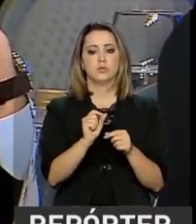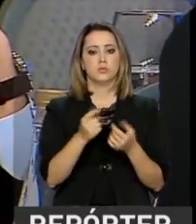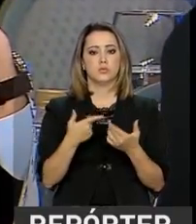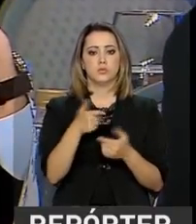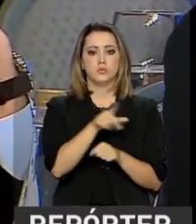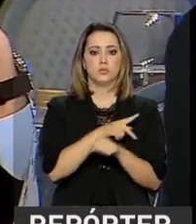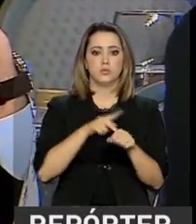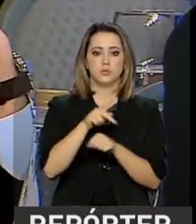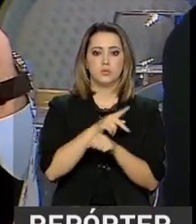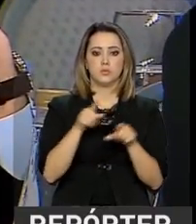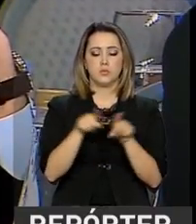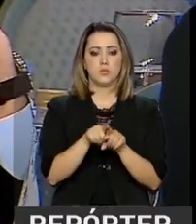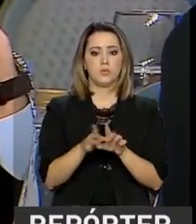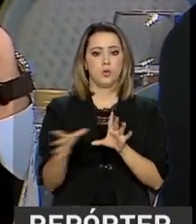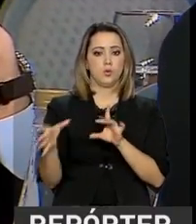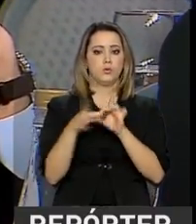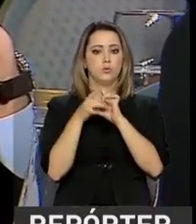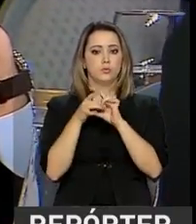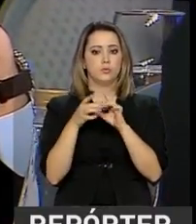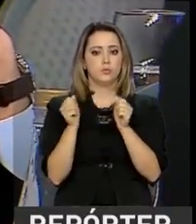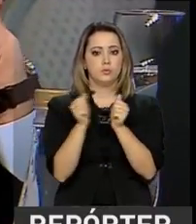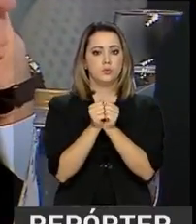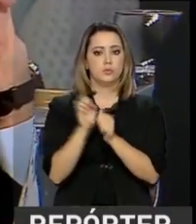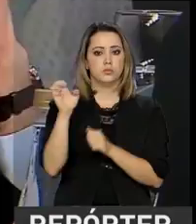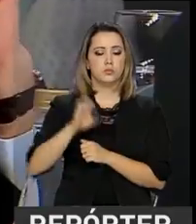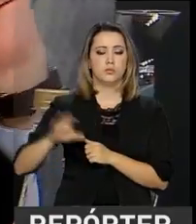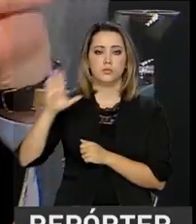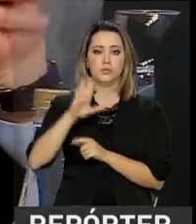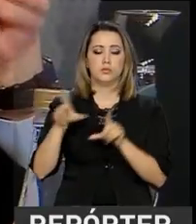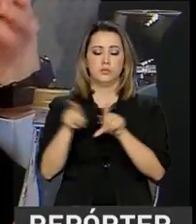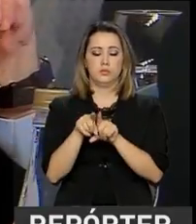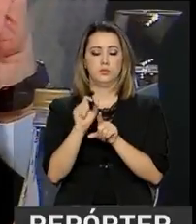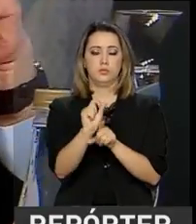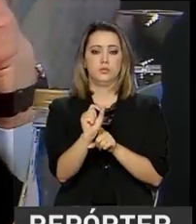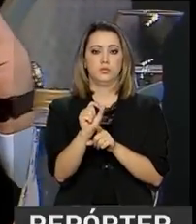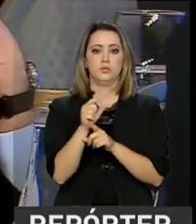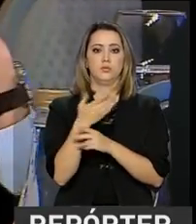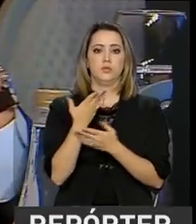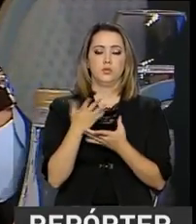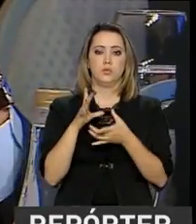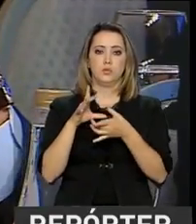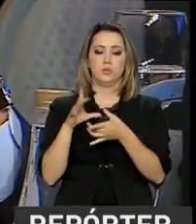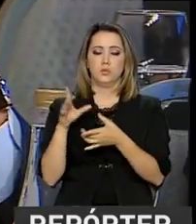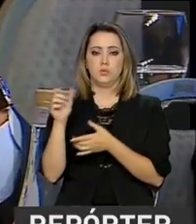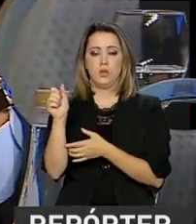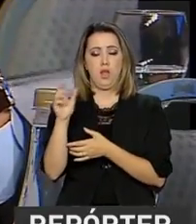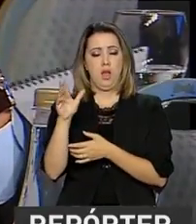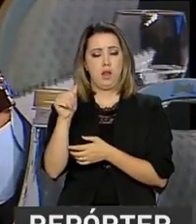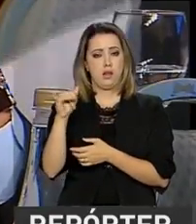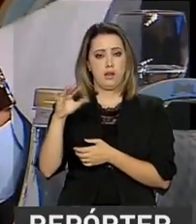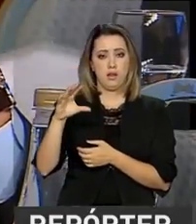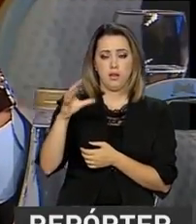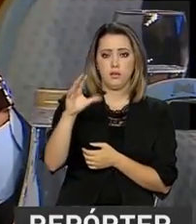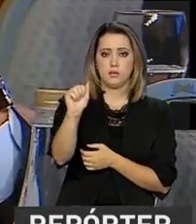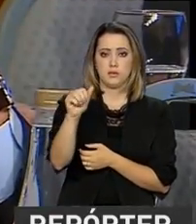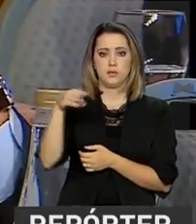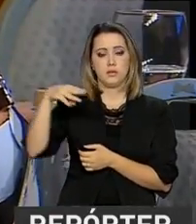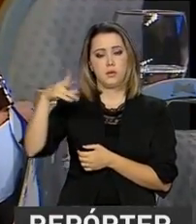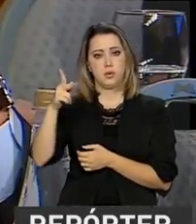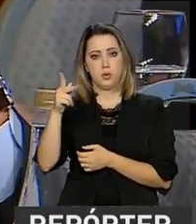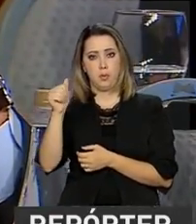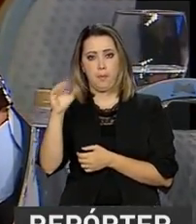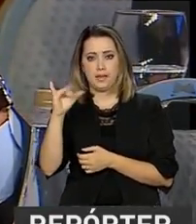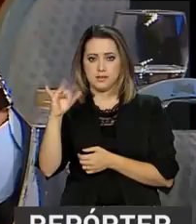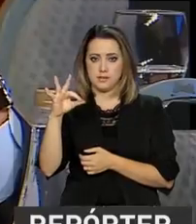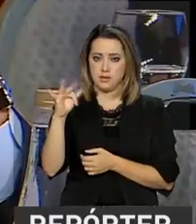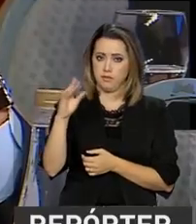externas. Estreitaremos os laços do Mercosul com os países da Aliança do Pacífico. Juntos, o Mercosul e a Aliança do